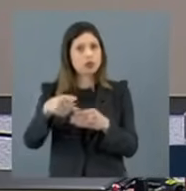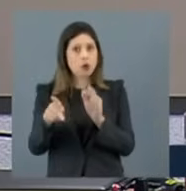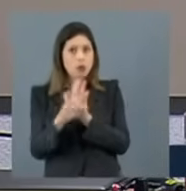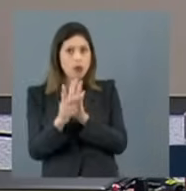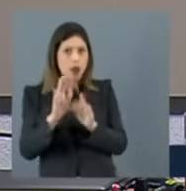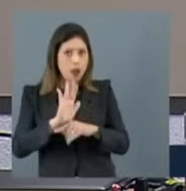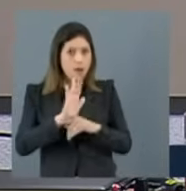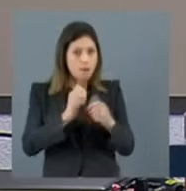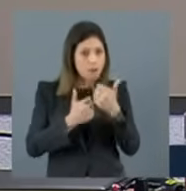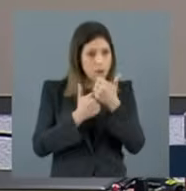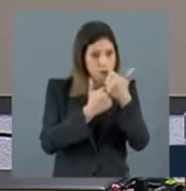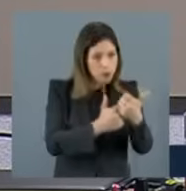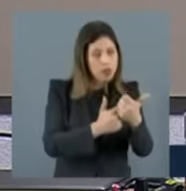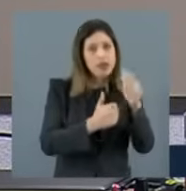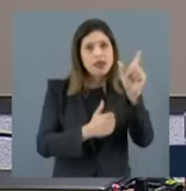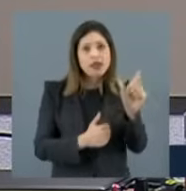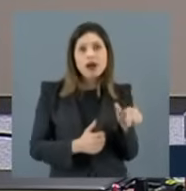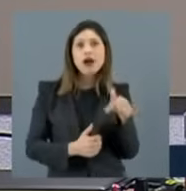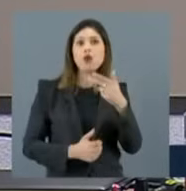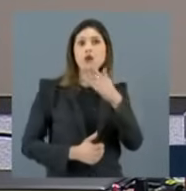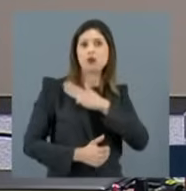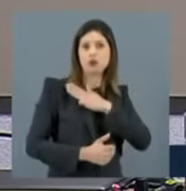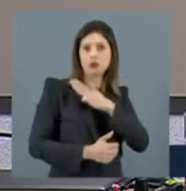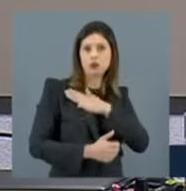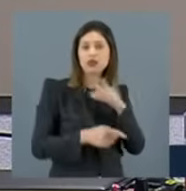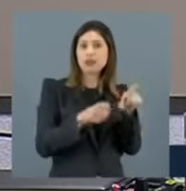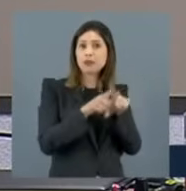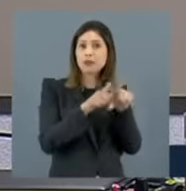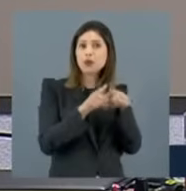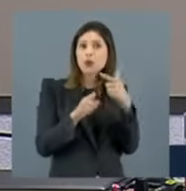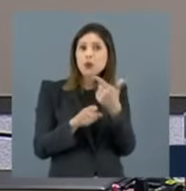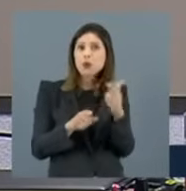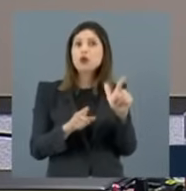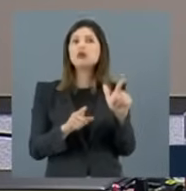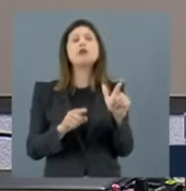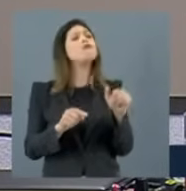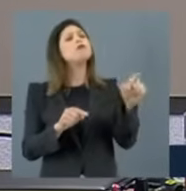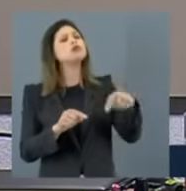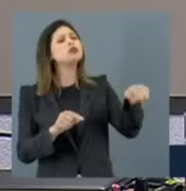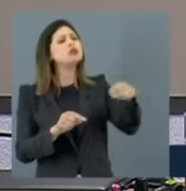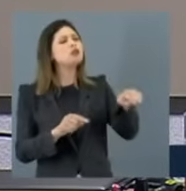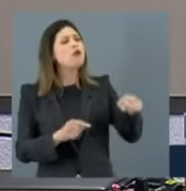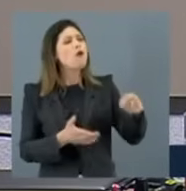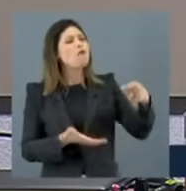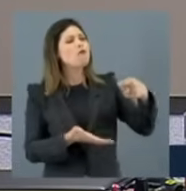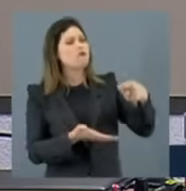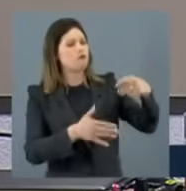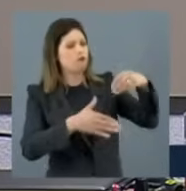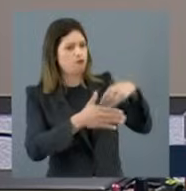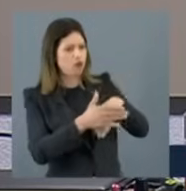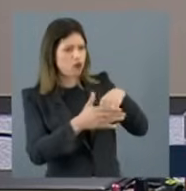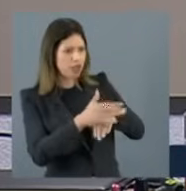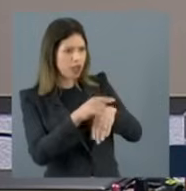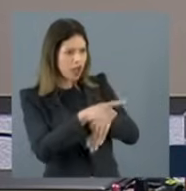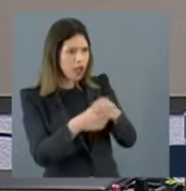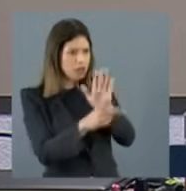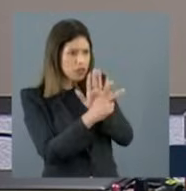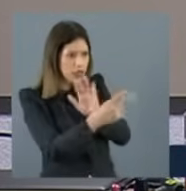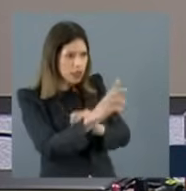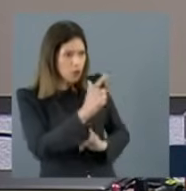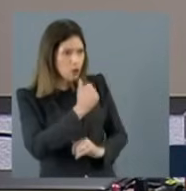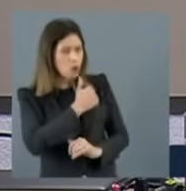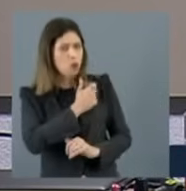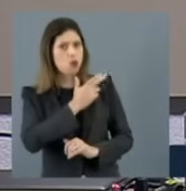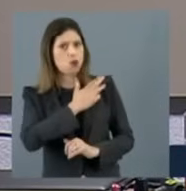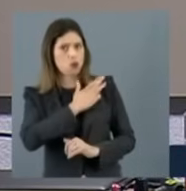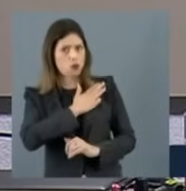Coagiu familiares de presos para que eles votassem em Lula. Então, esse apoio não